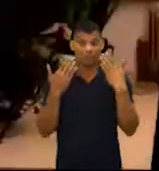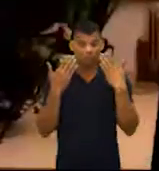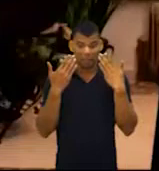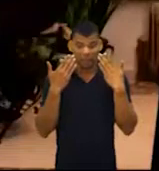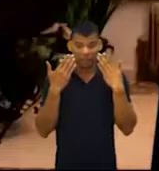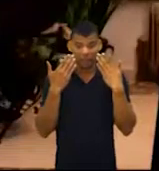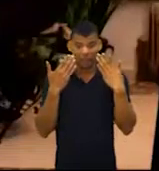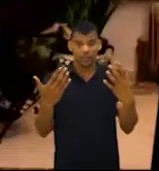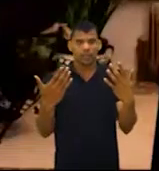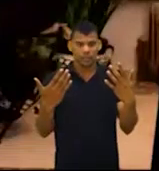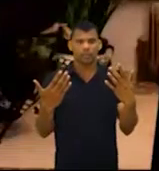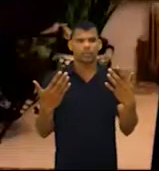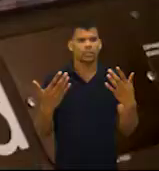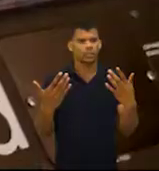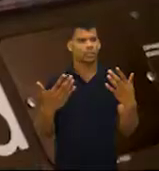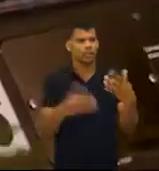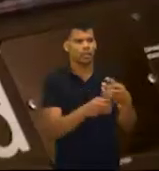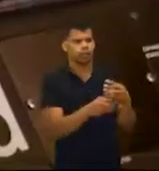Então és tu.